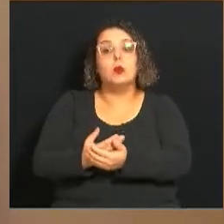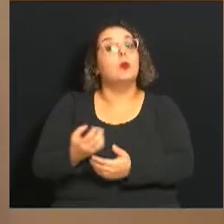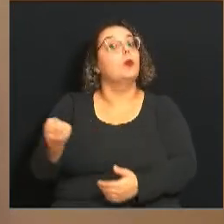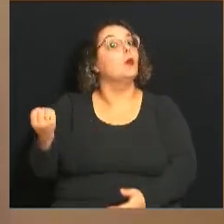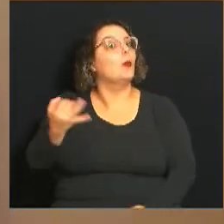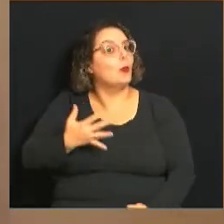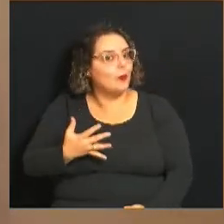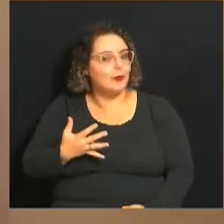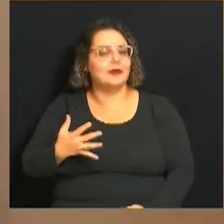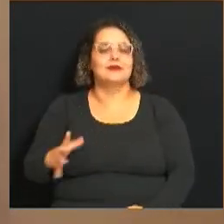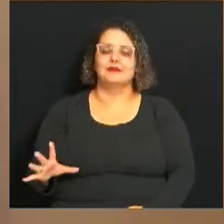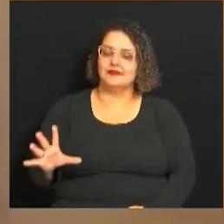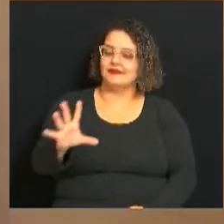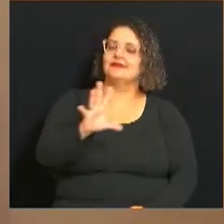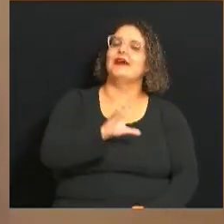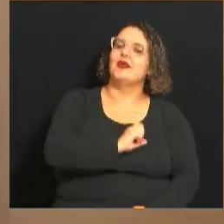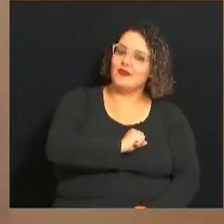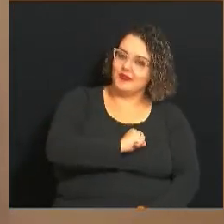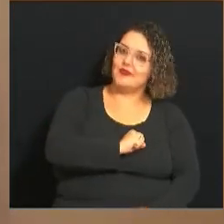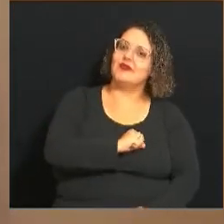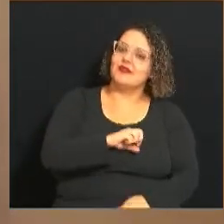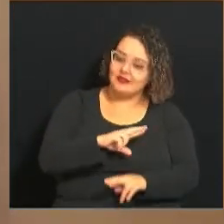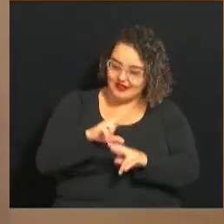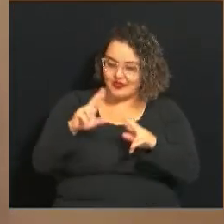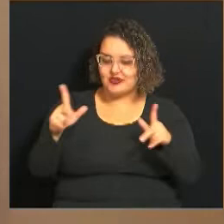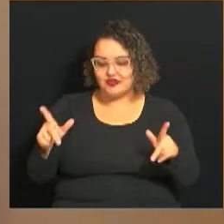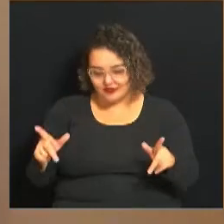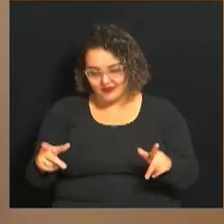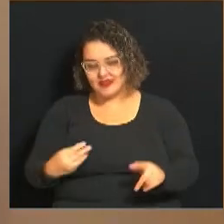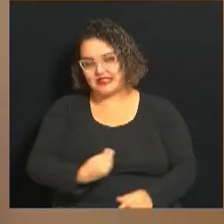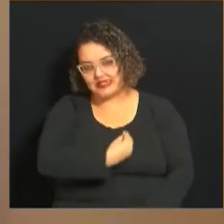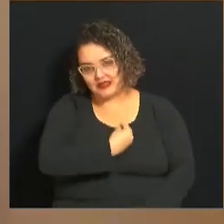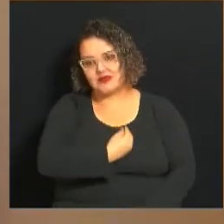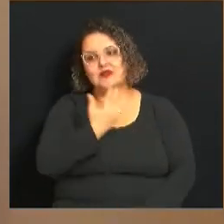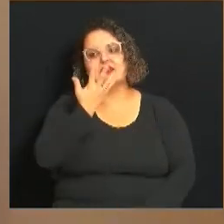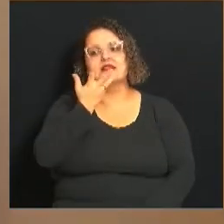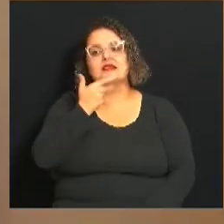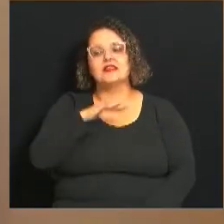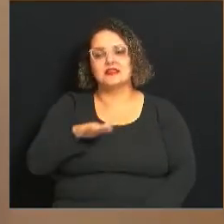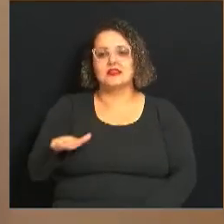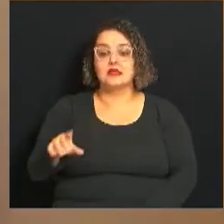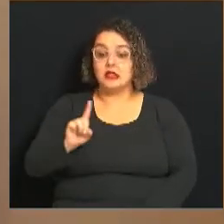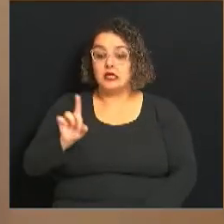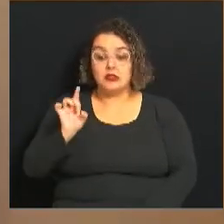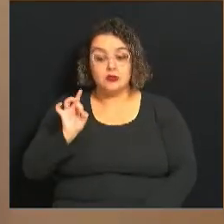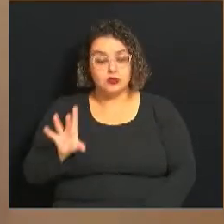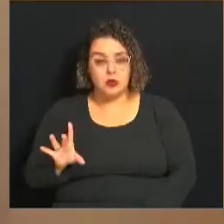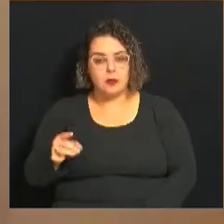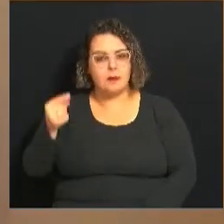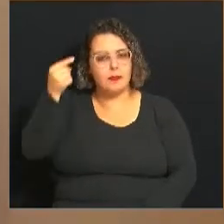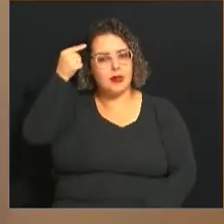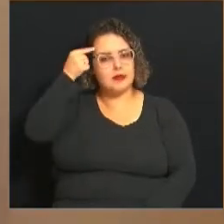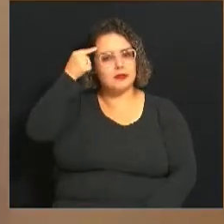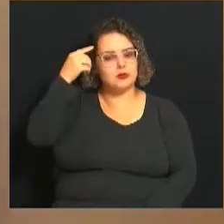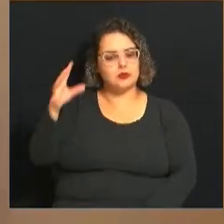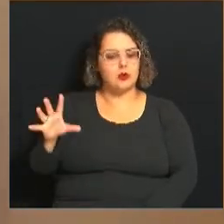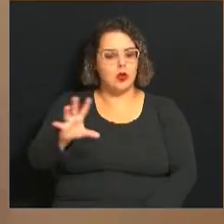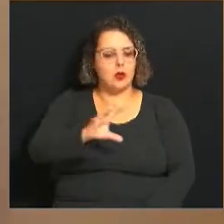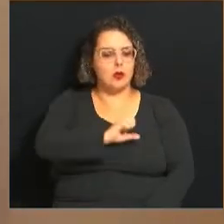faz diferença na vida da criança, e não só, né, a gente sempre pensou no amor muito no